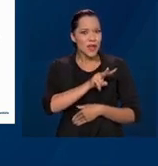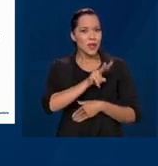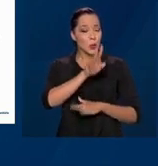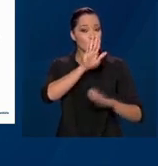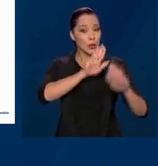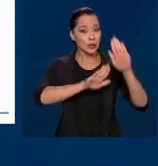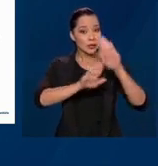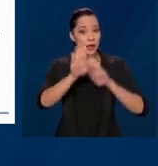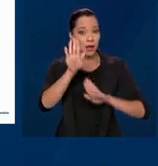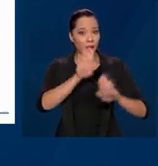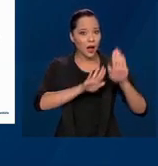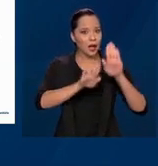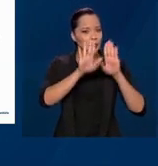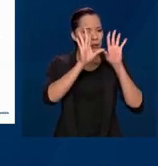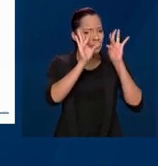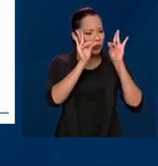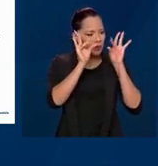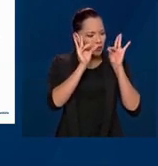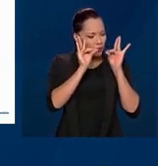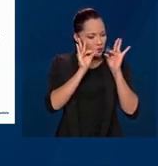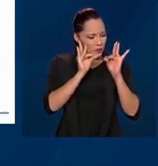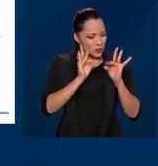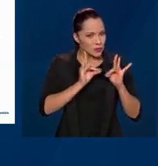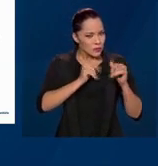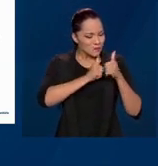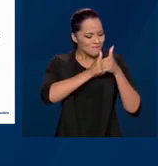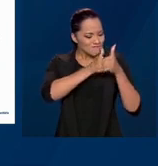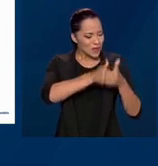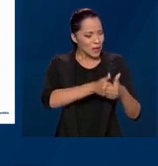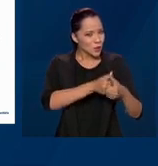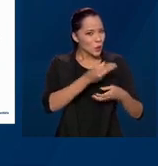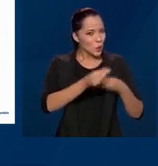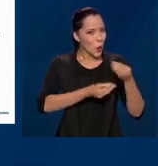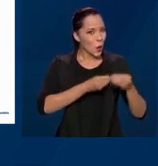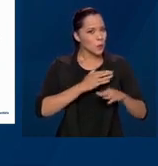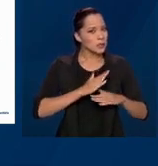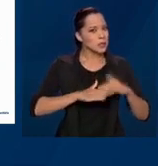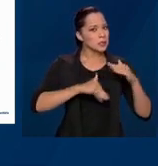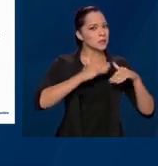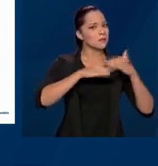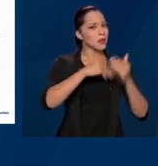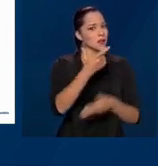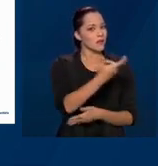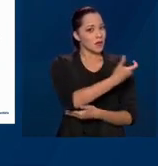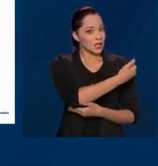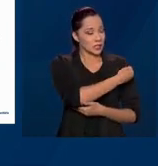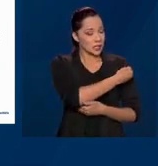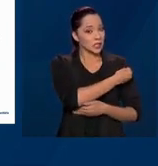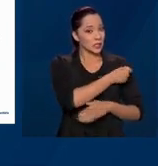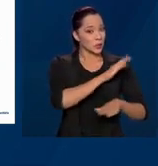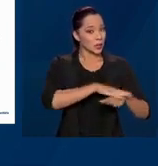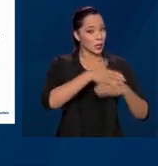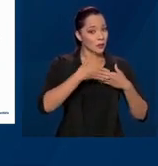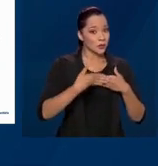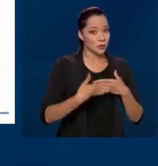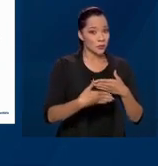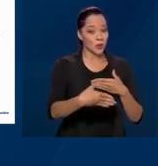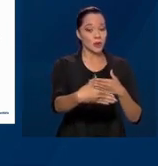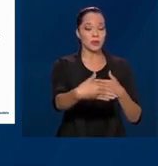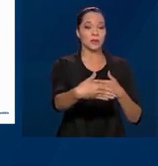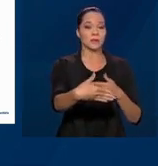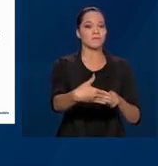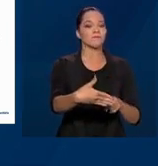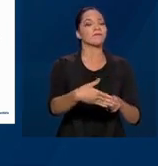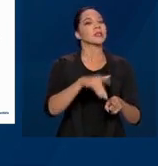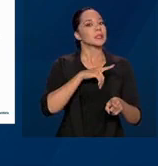cuidado e de maneira muito próxima como vai ser o desempenho dessa vacina ao longo do tempo, nós temos